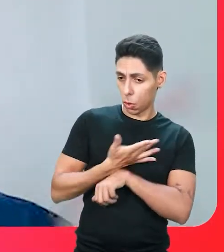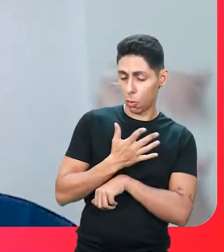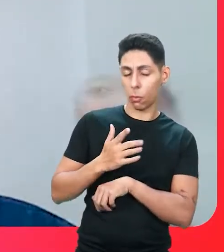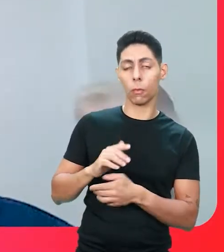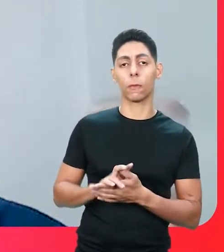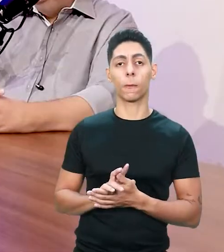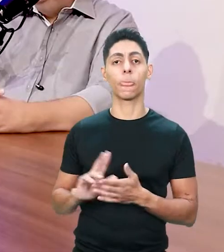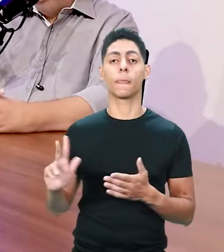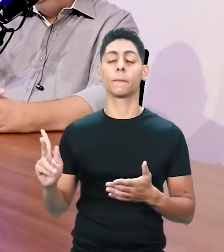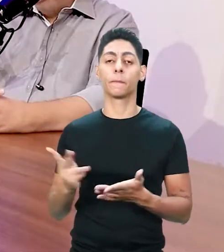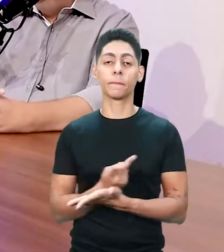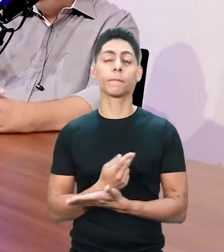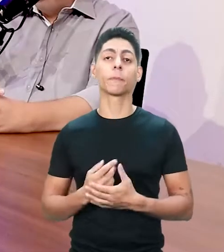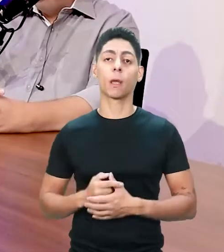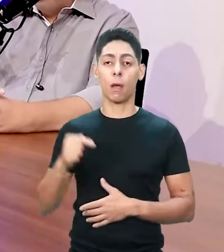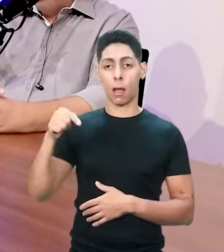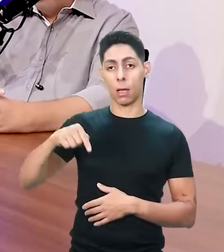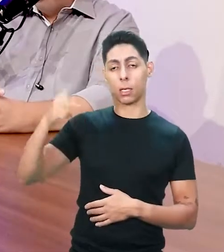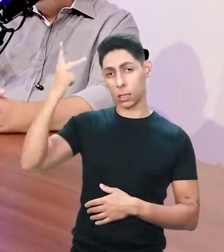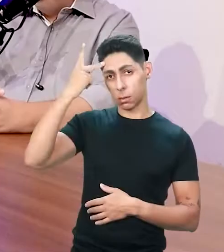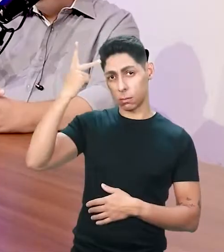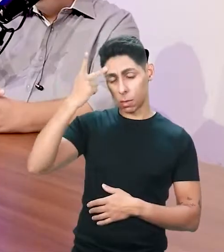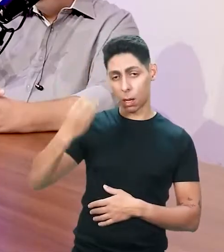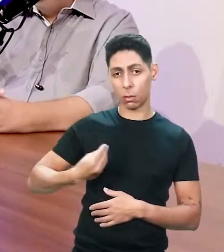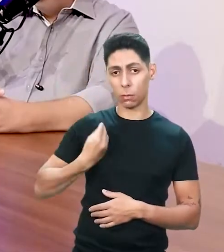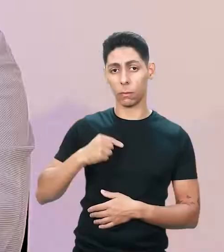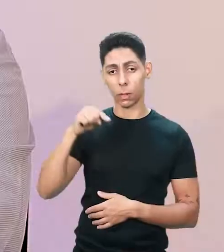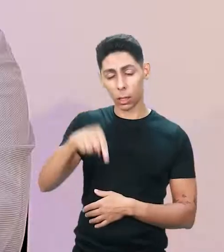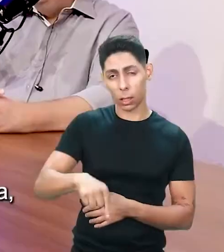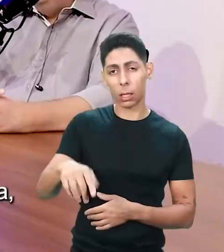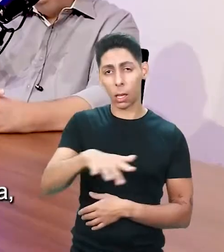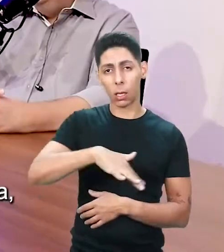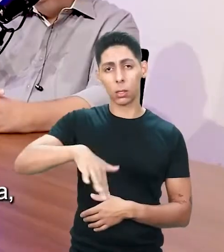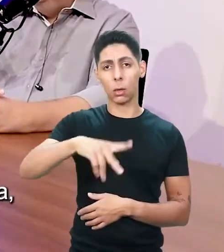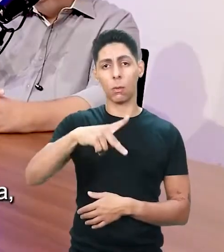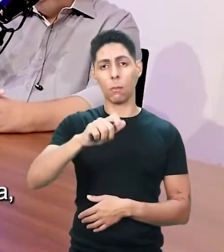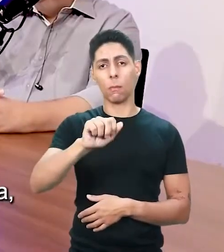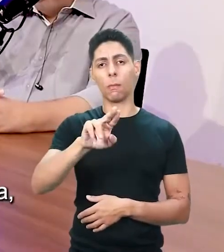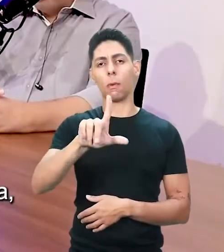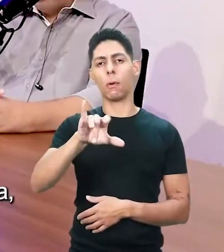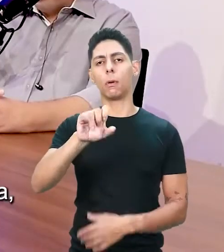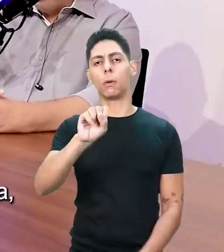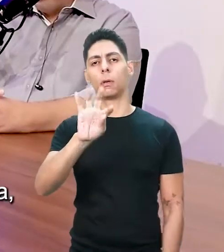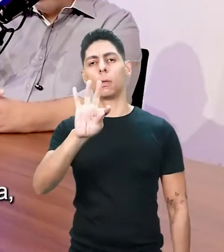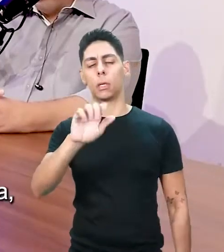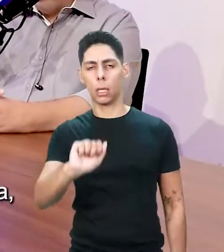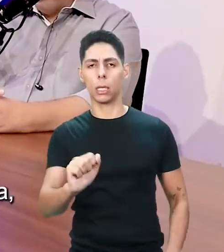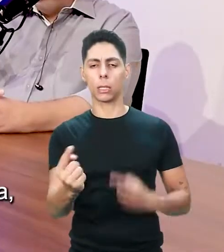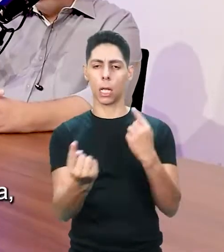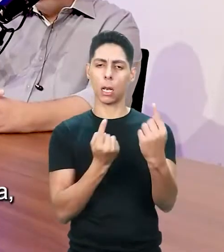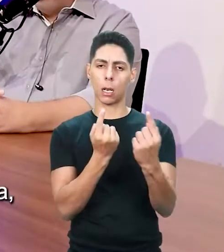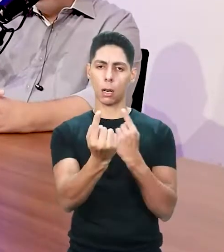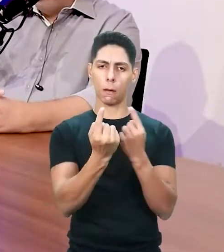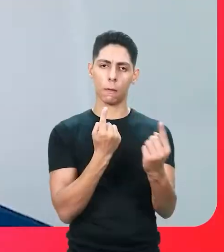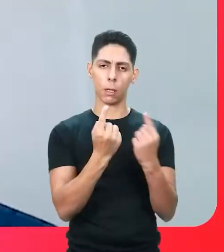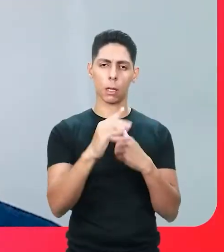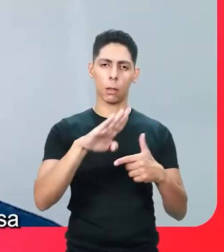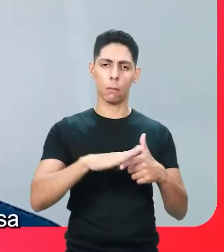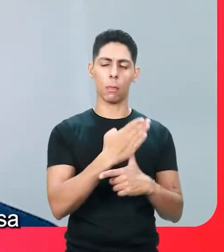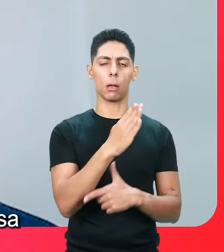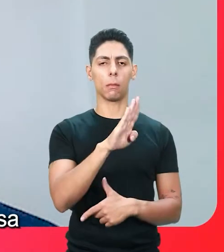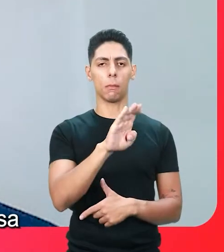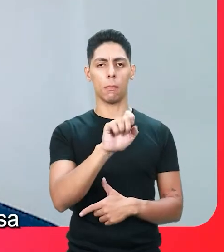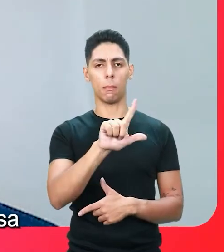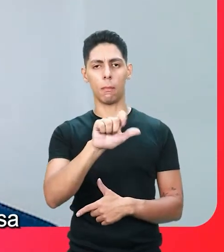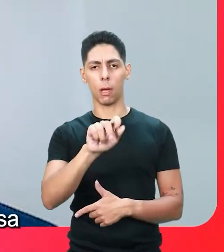adolescência. Recente é o seguinte, aqui em São Paulo, eu moro aqui na região da Paulista, né? Bem perto da Avenida Paulista, aqui no bairro da Bela Vista.